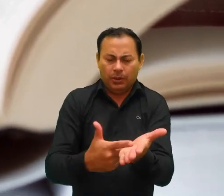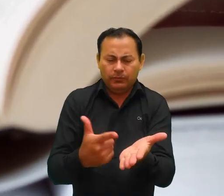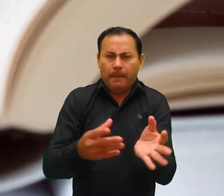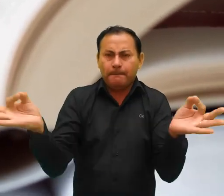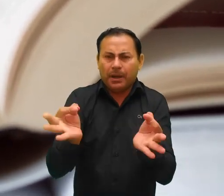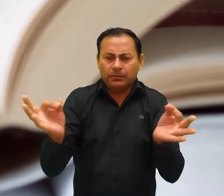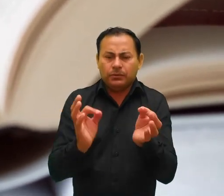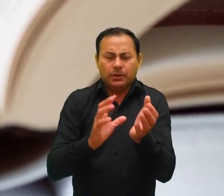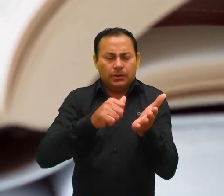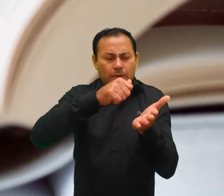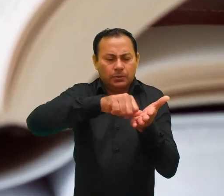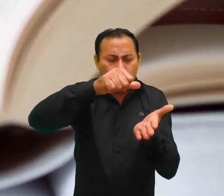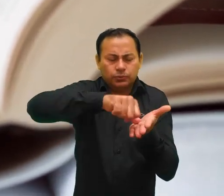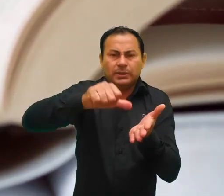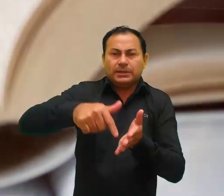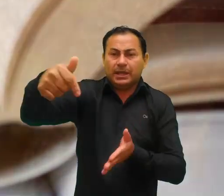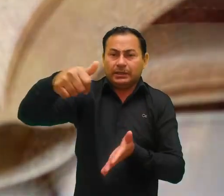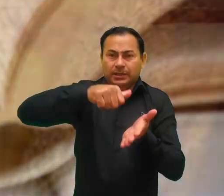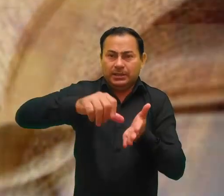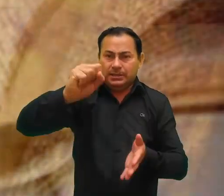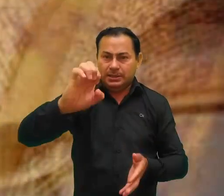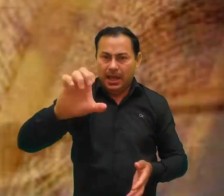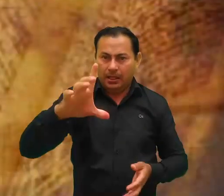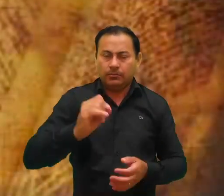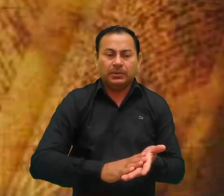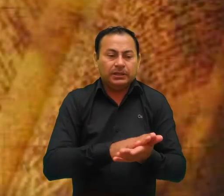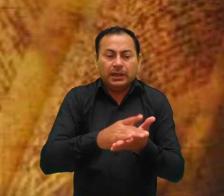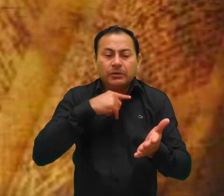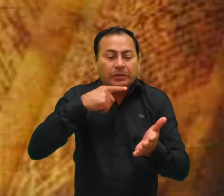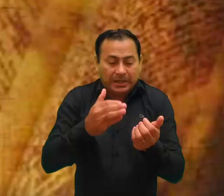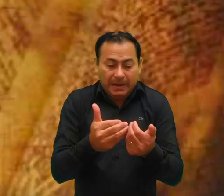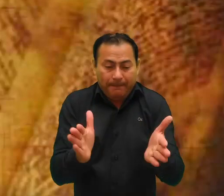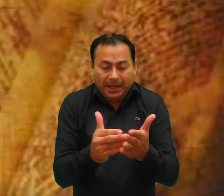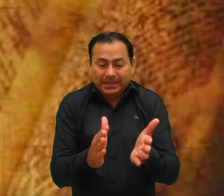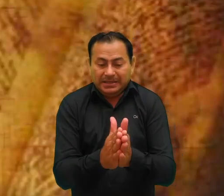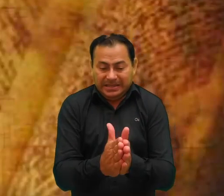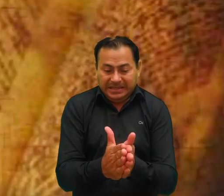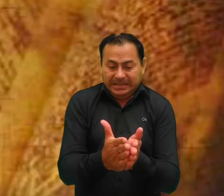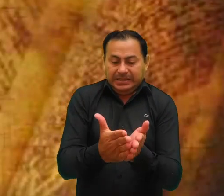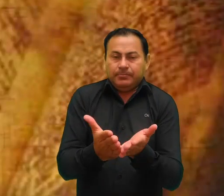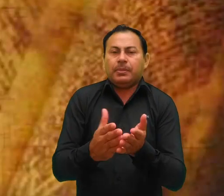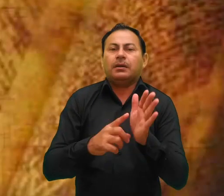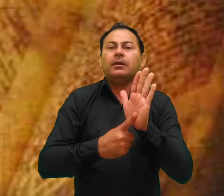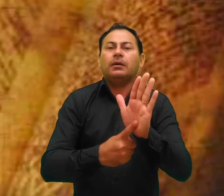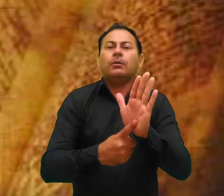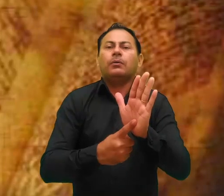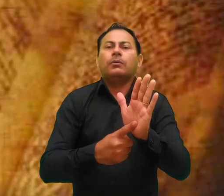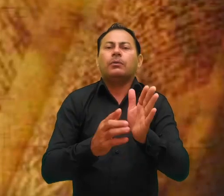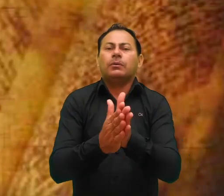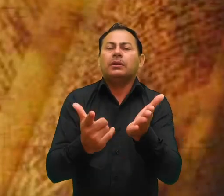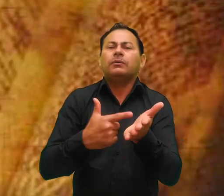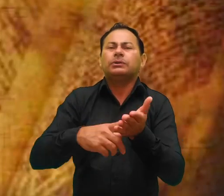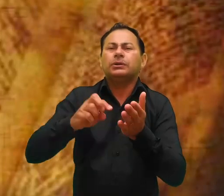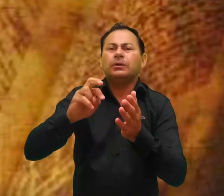livro perfeitamente selado com 7 selos, e ninguém que conseguia abri-lo. Isso nos remete ao livro de